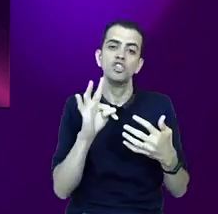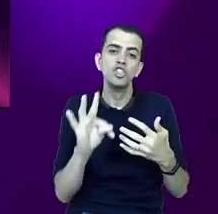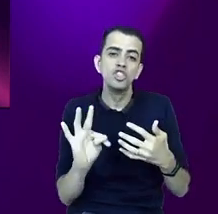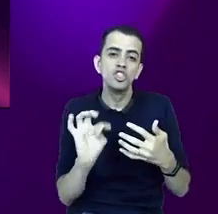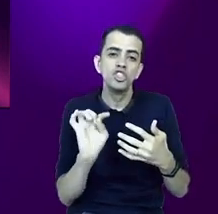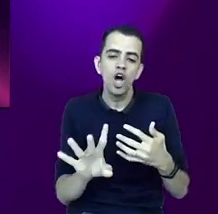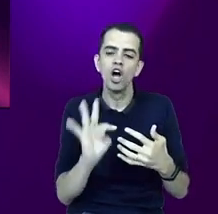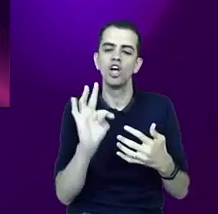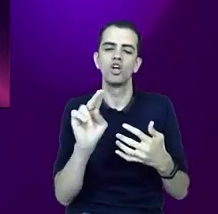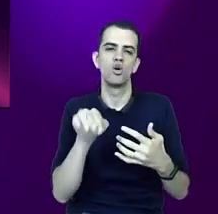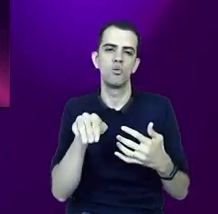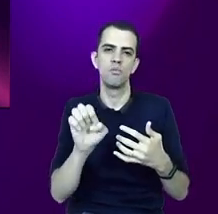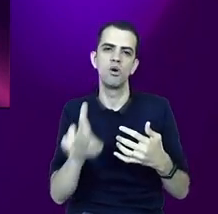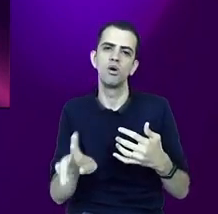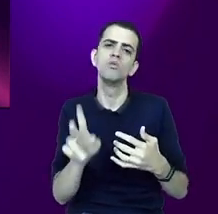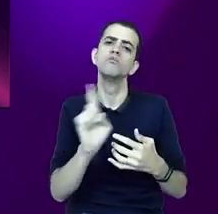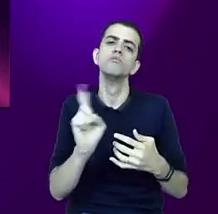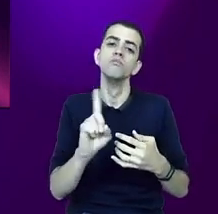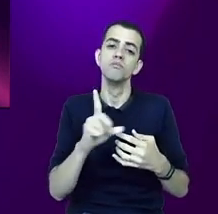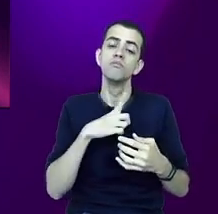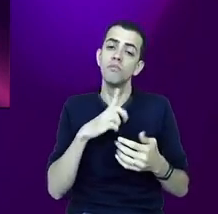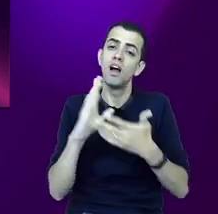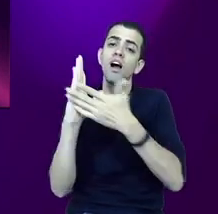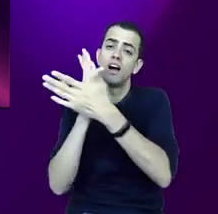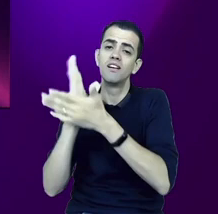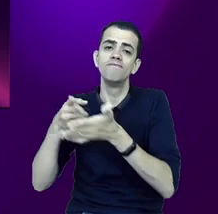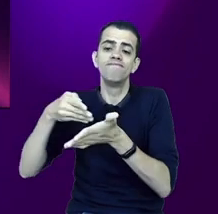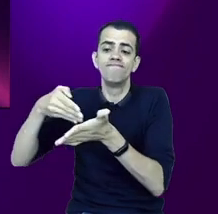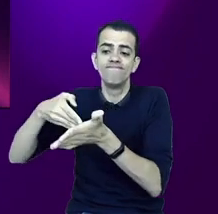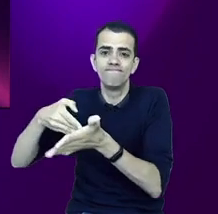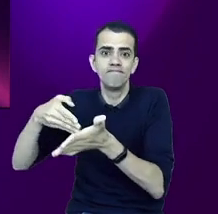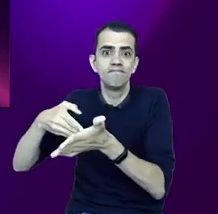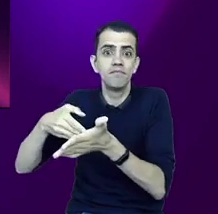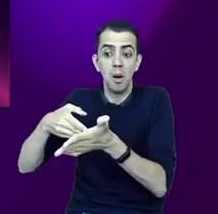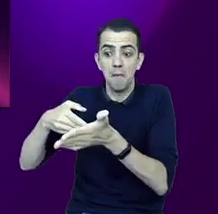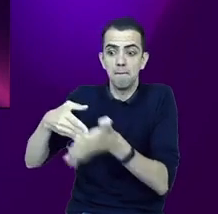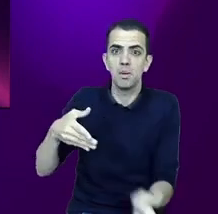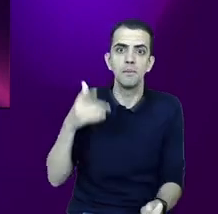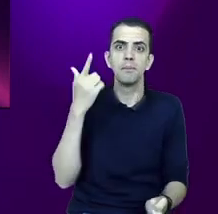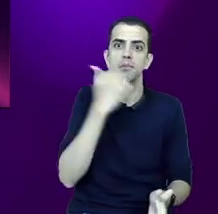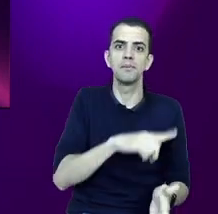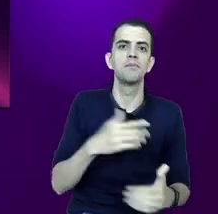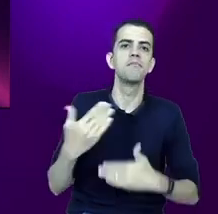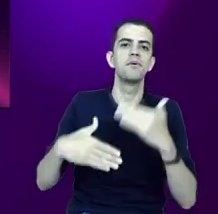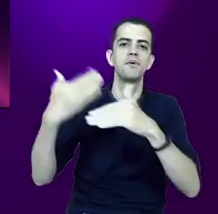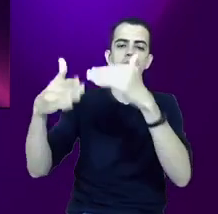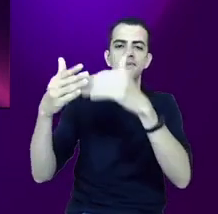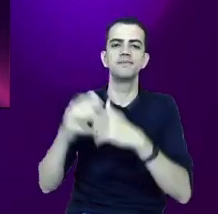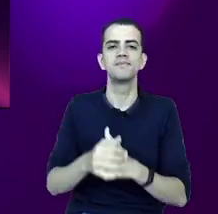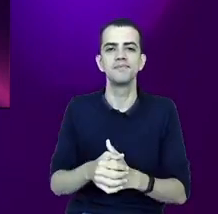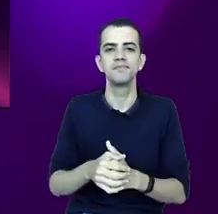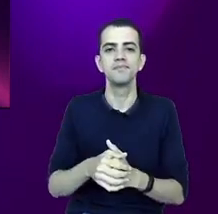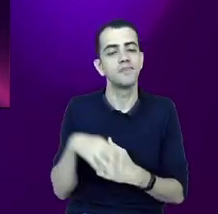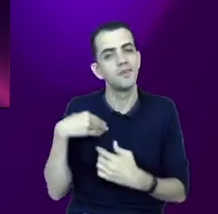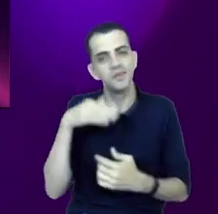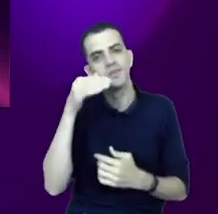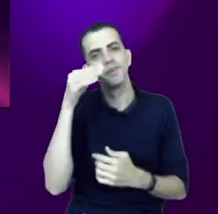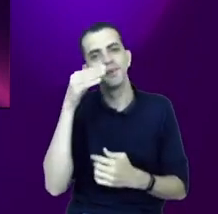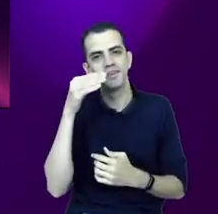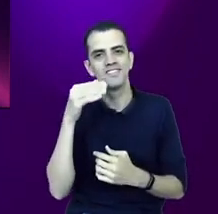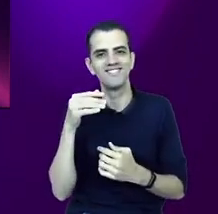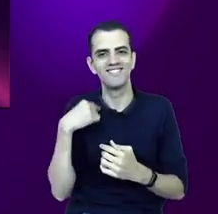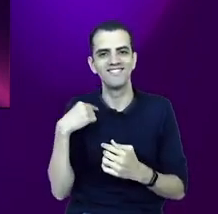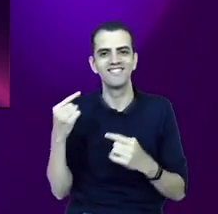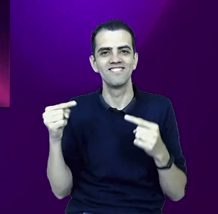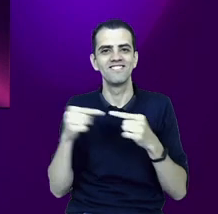nós temos muitos desafios, né, com relação à radiologia. E o curioso, eu toquei no